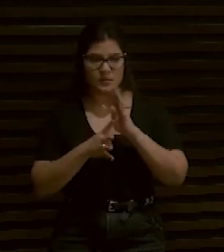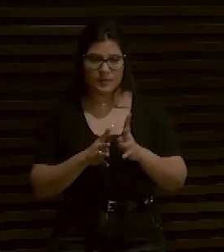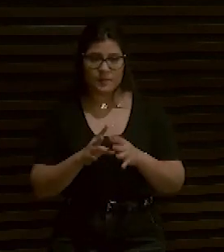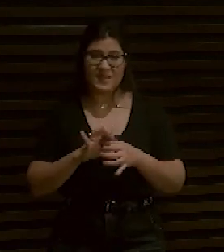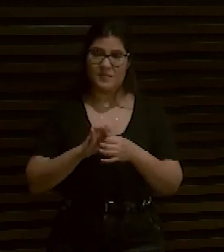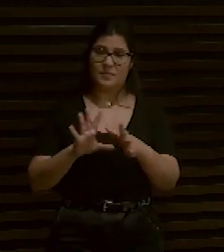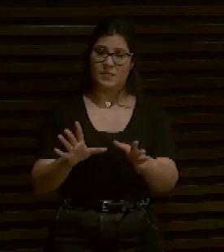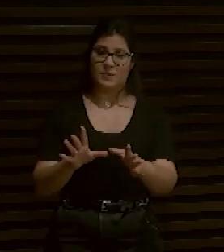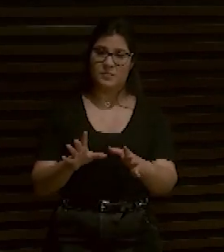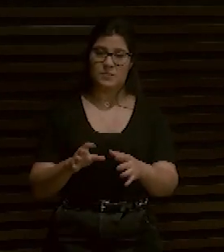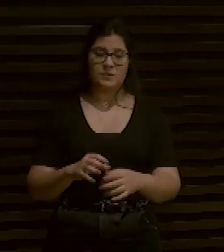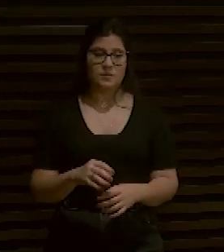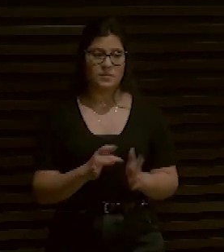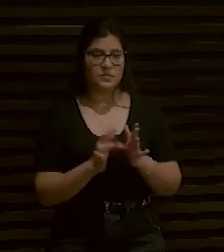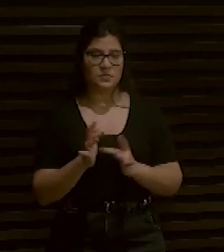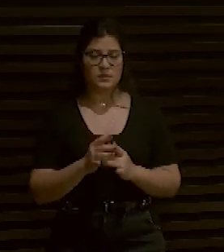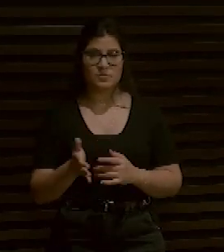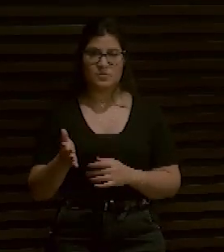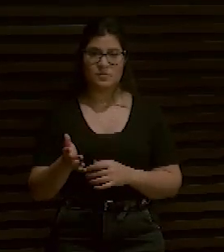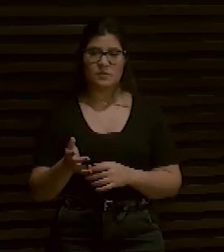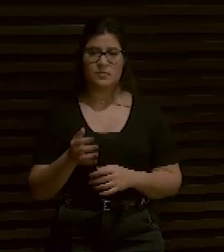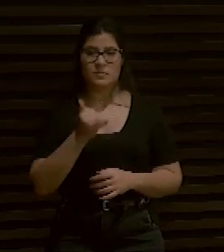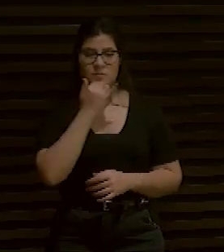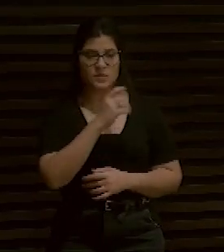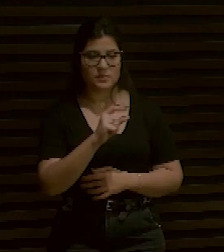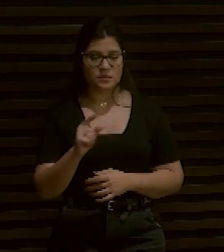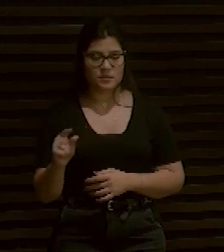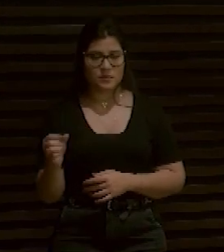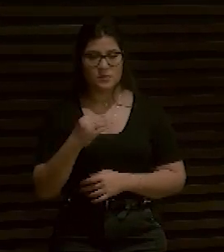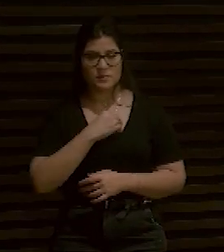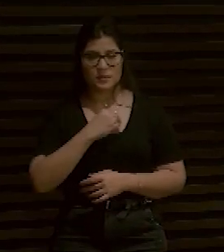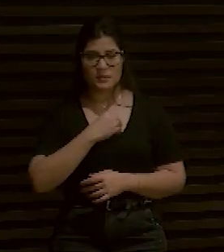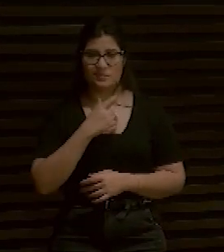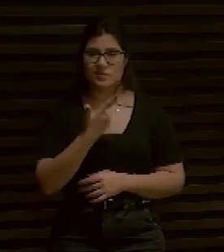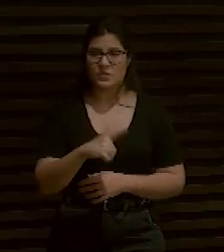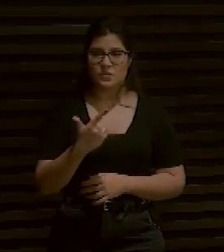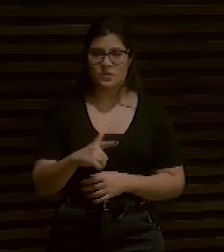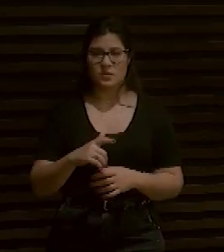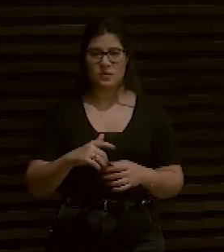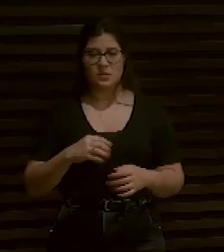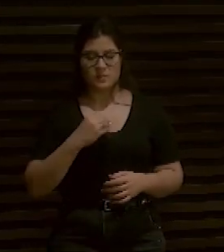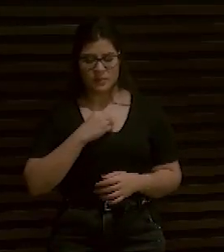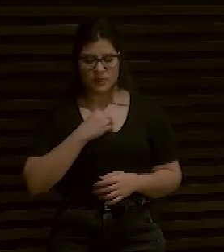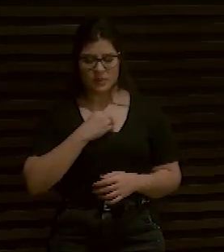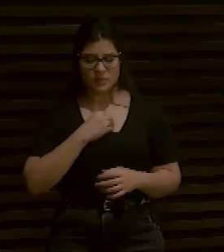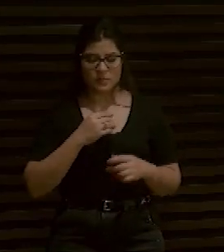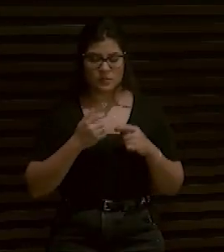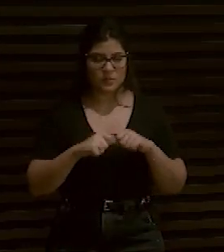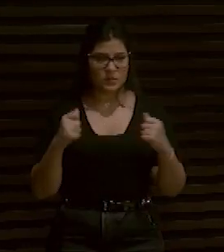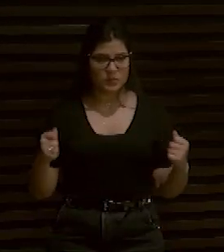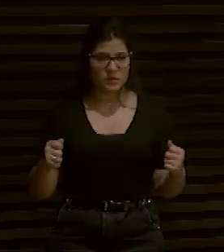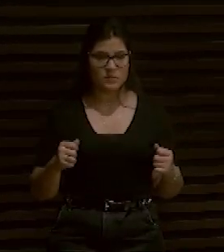Liberte-se disso. Jesus veio para perdoar o seu pecado. Não tem pecado grande o suficiente que não possa ser limpo pelo sangue do nosso